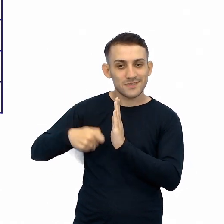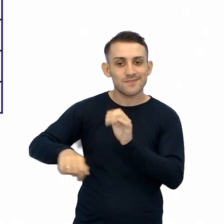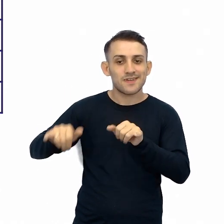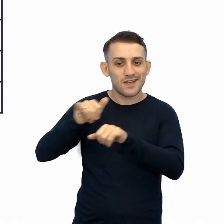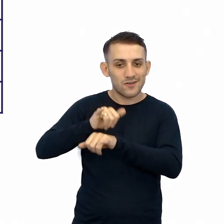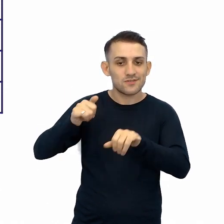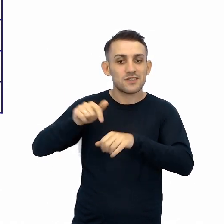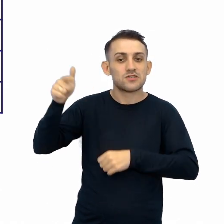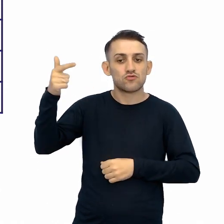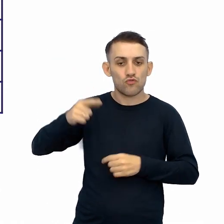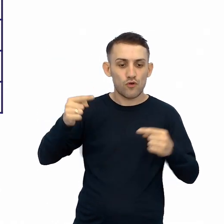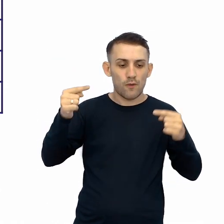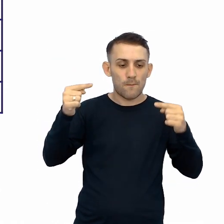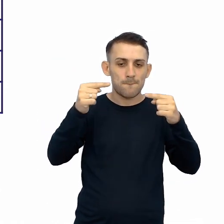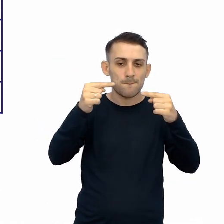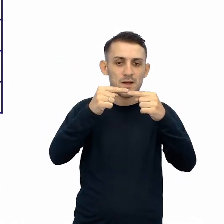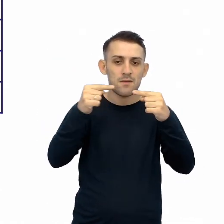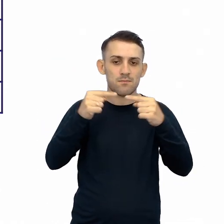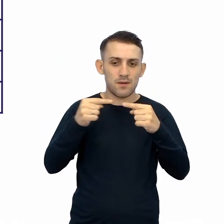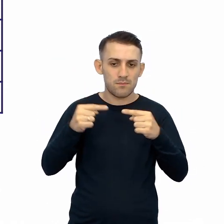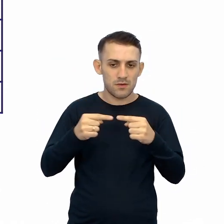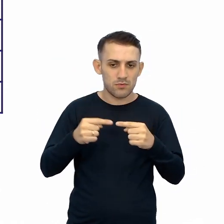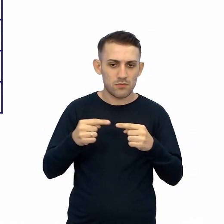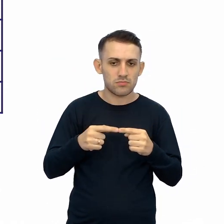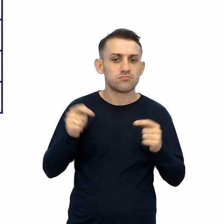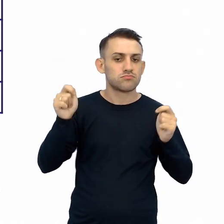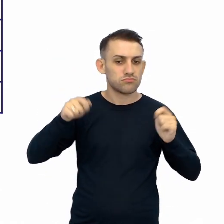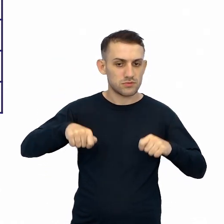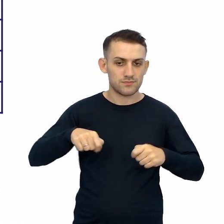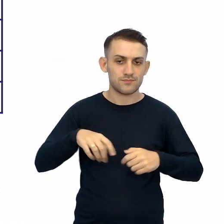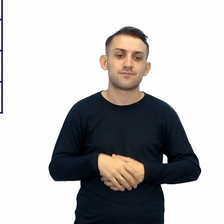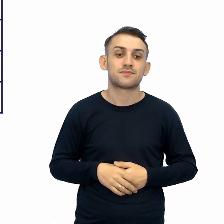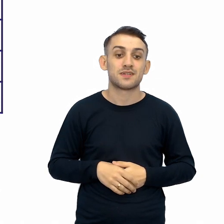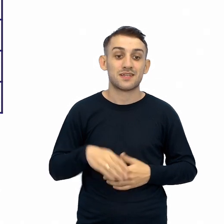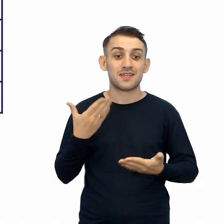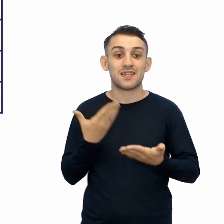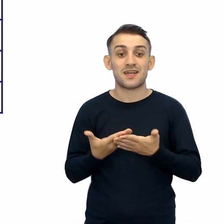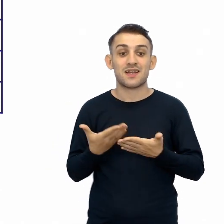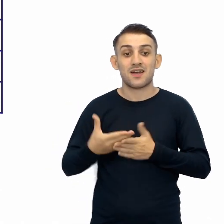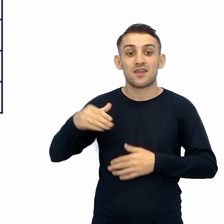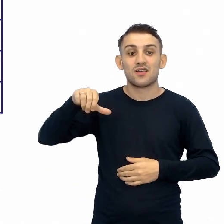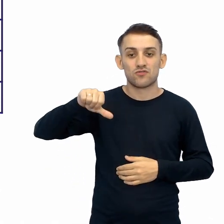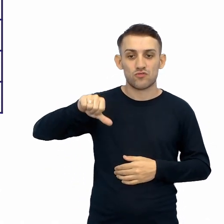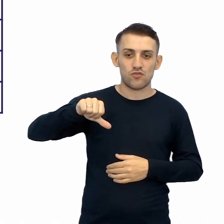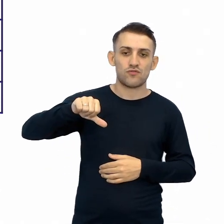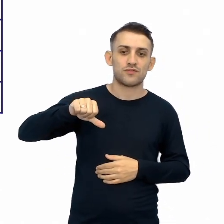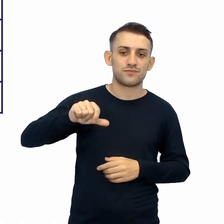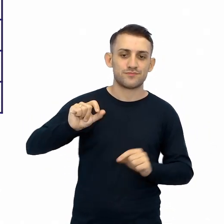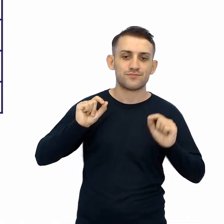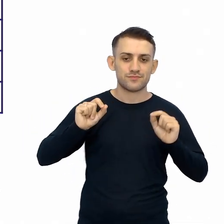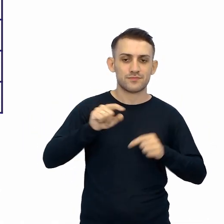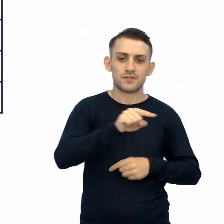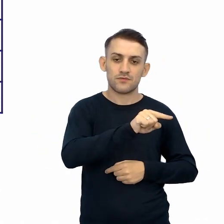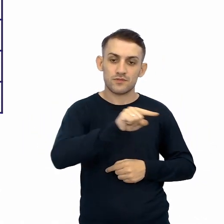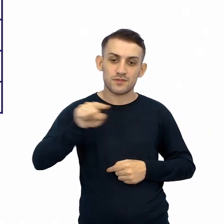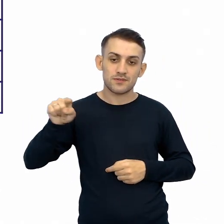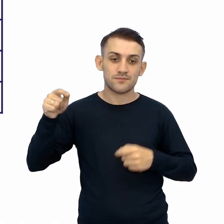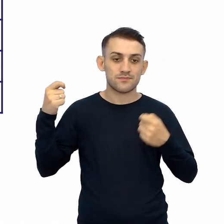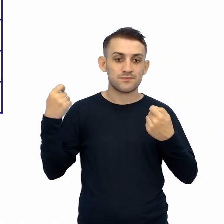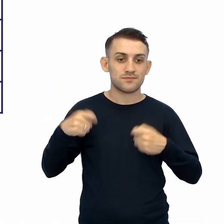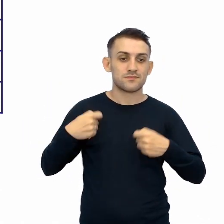notícia, adequando-a para chegar na versão final. Na aula 9, vocês